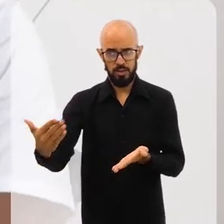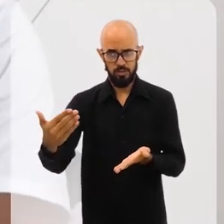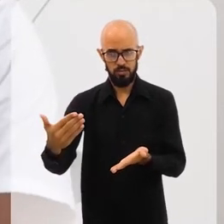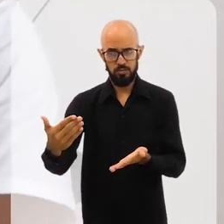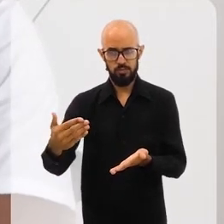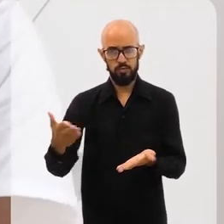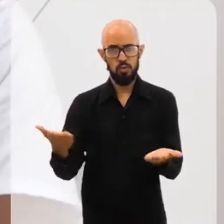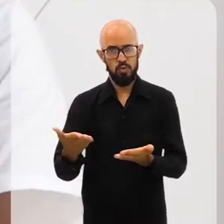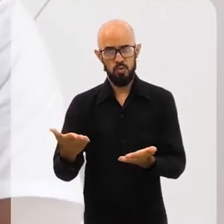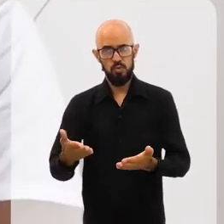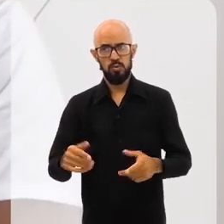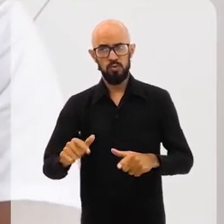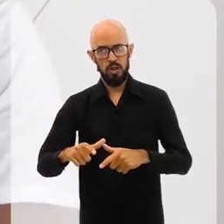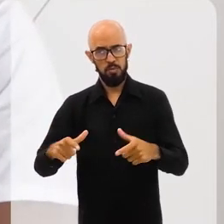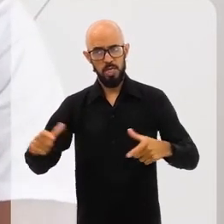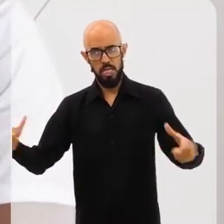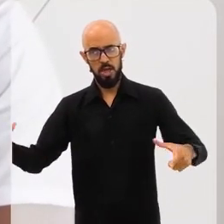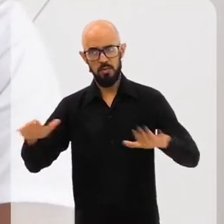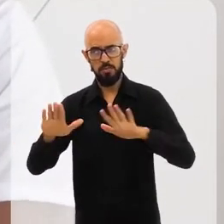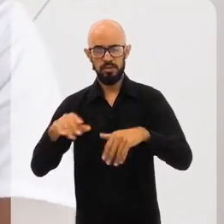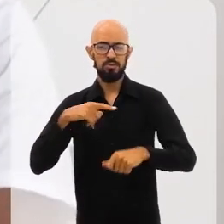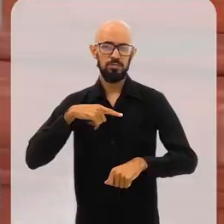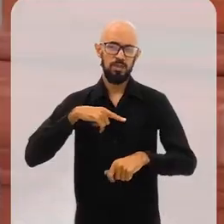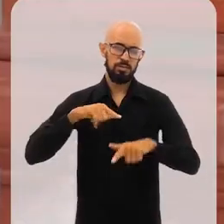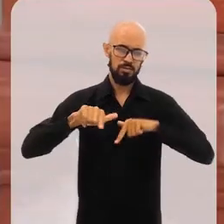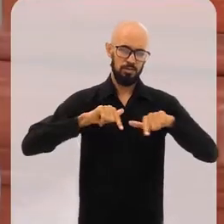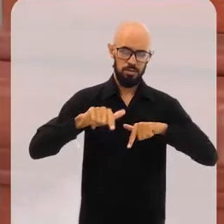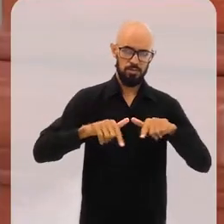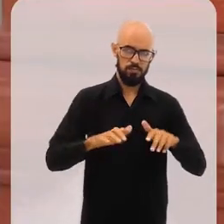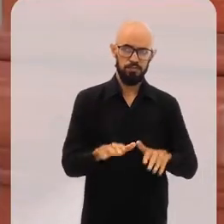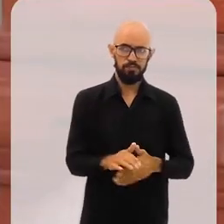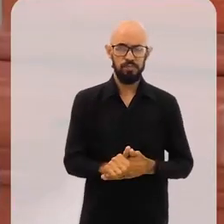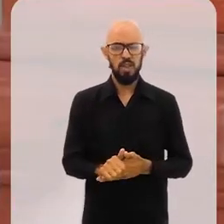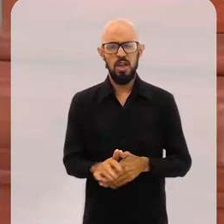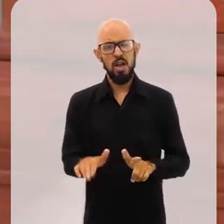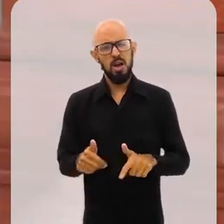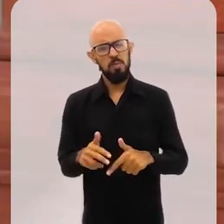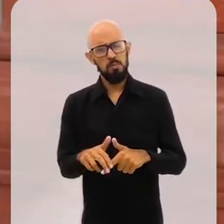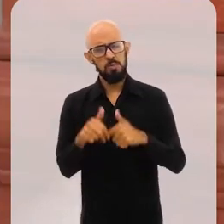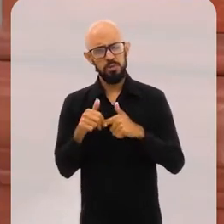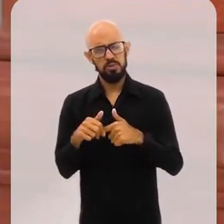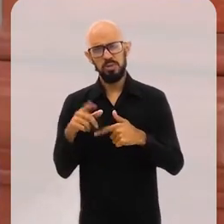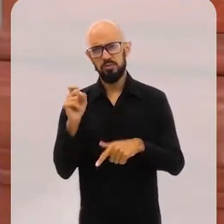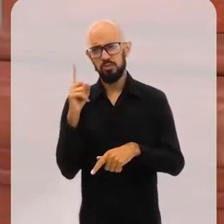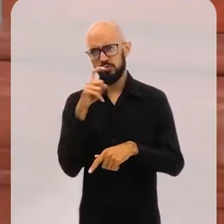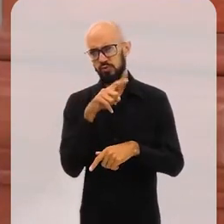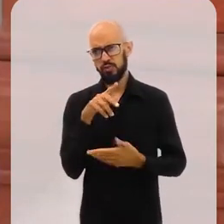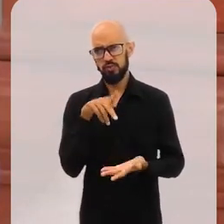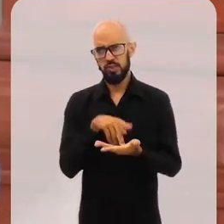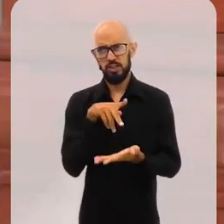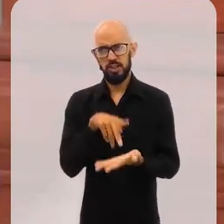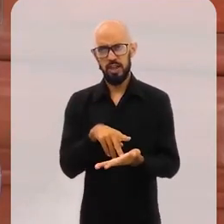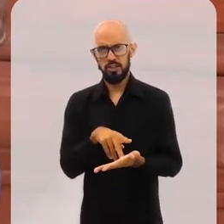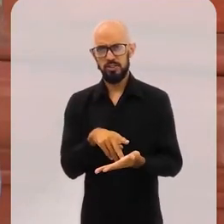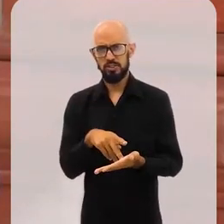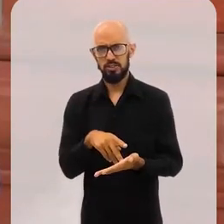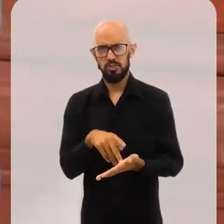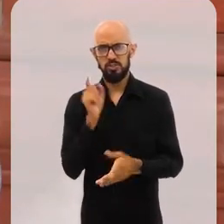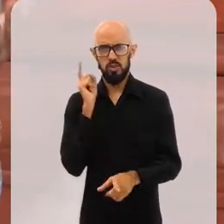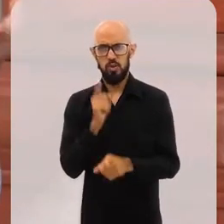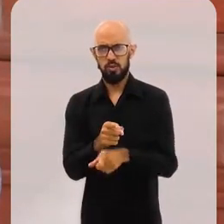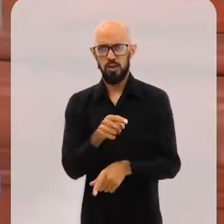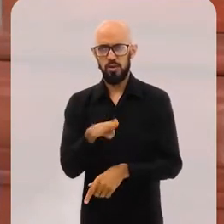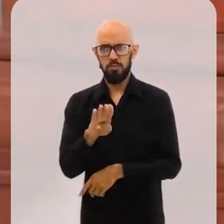esse trabalho. Hoje está muito grande já, mas ainda tem esse trabalho ainda de Por isso que é compreensão. tão difícil a gente verdadeiramente